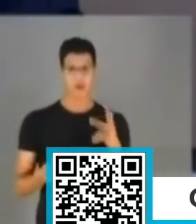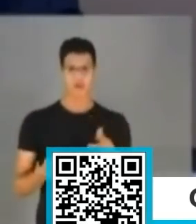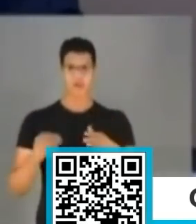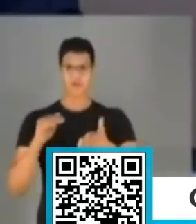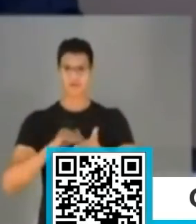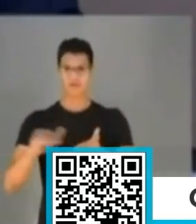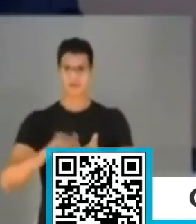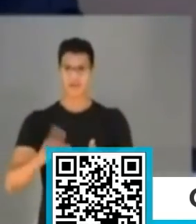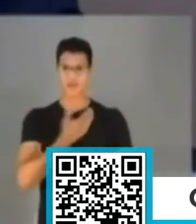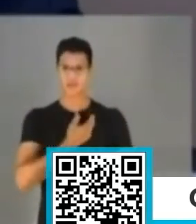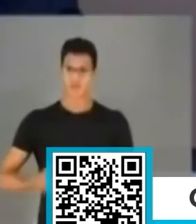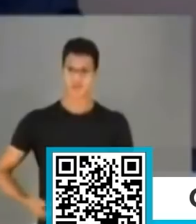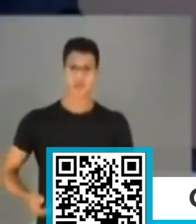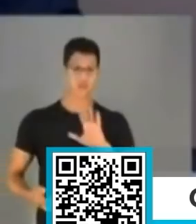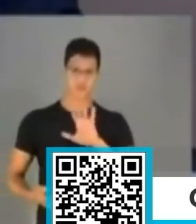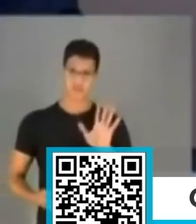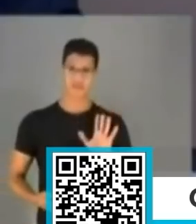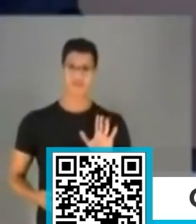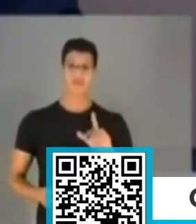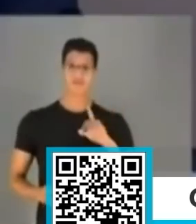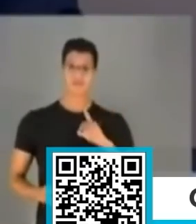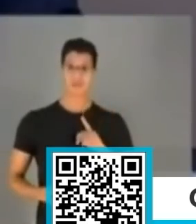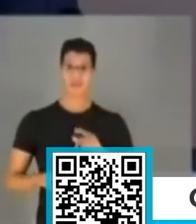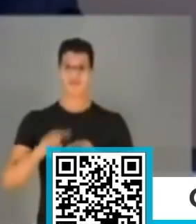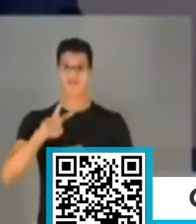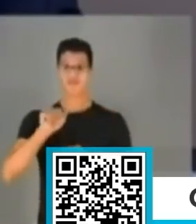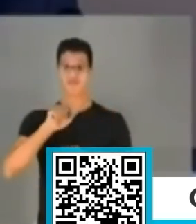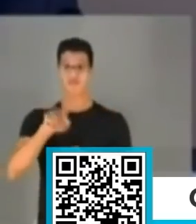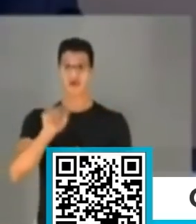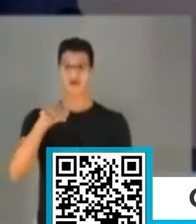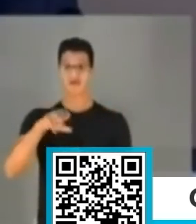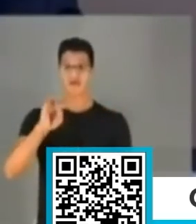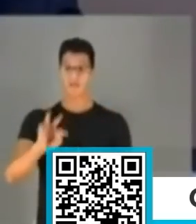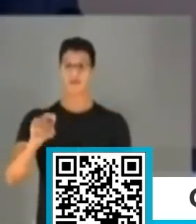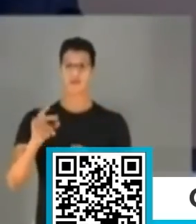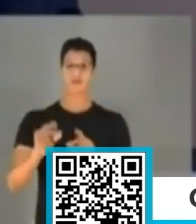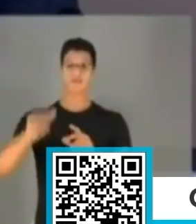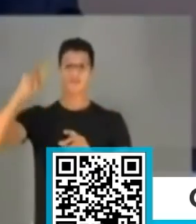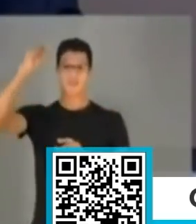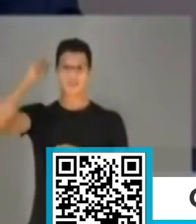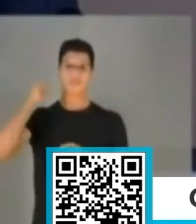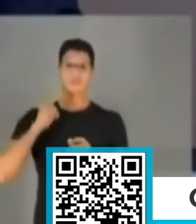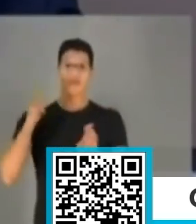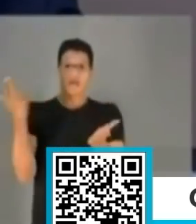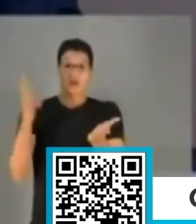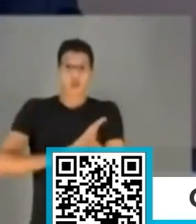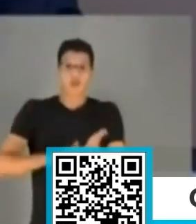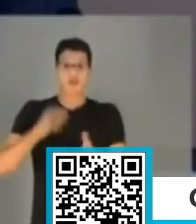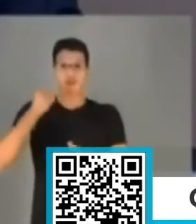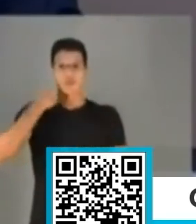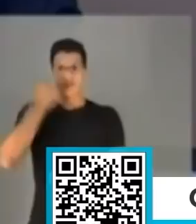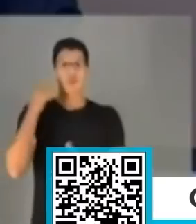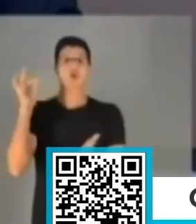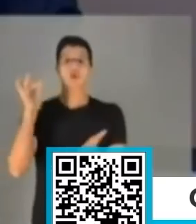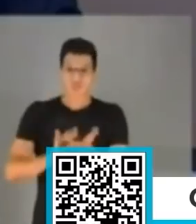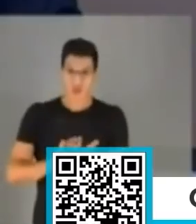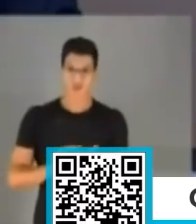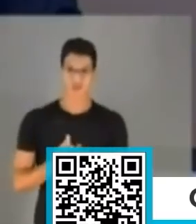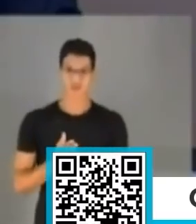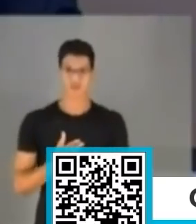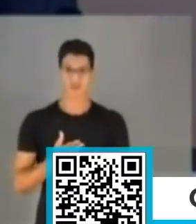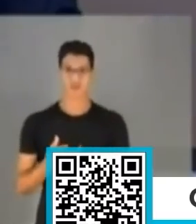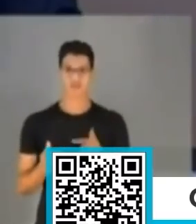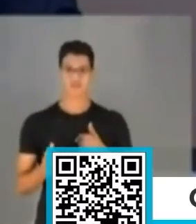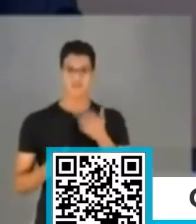estou secretário de governo e houve um vazamento nessa época isso era constatação Senador de fatos